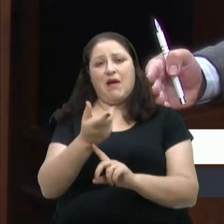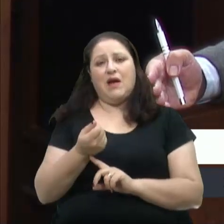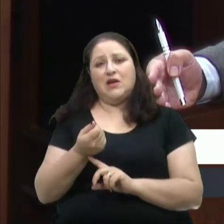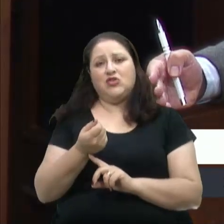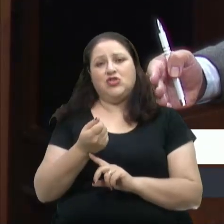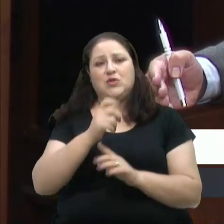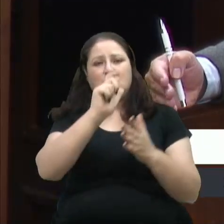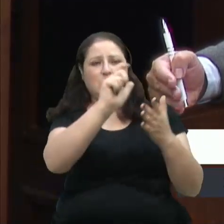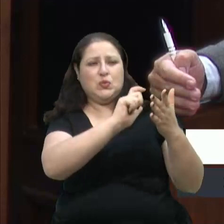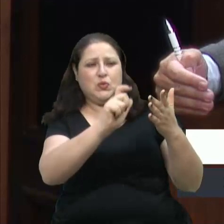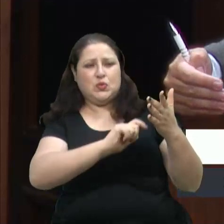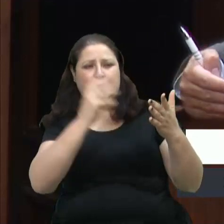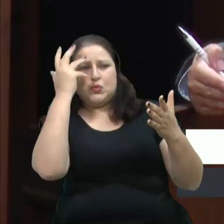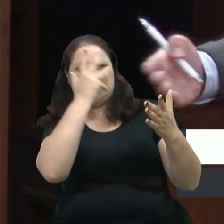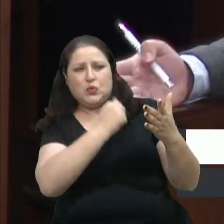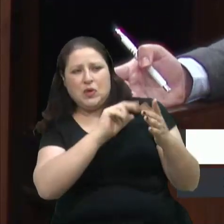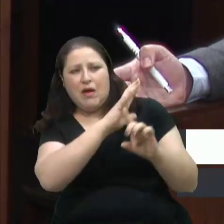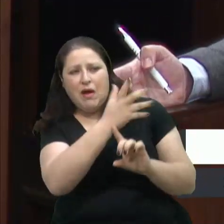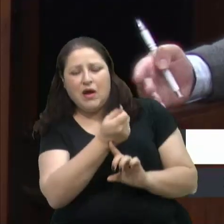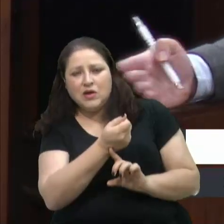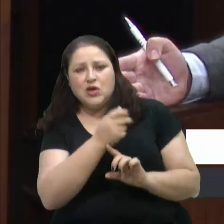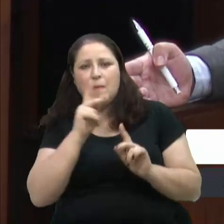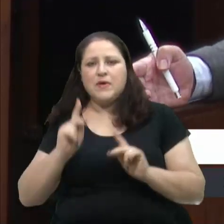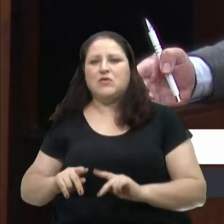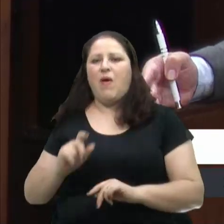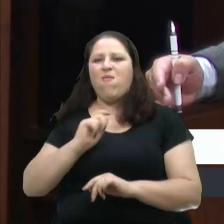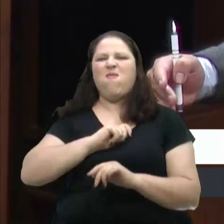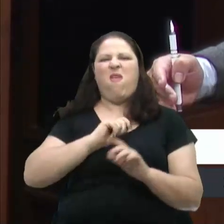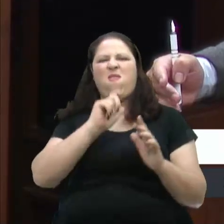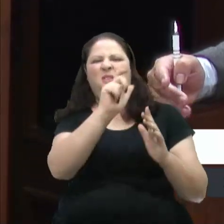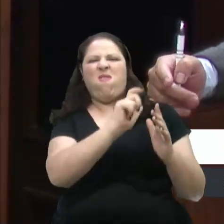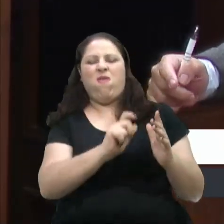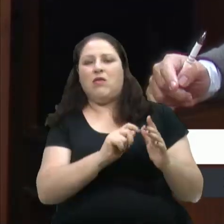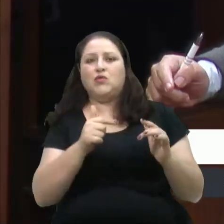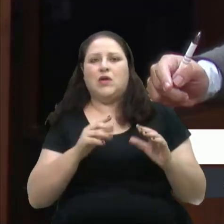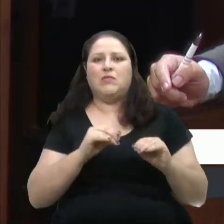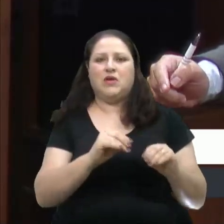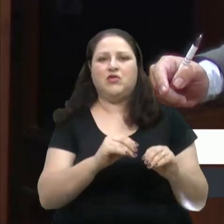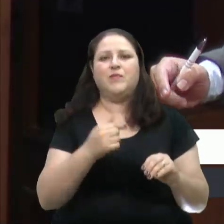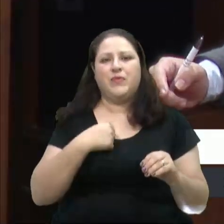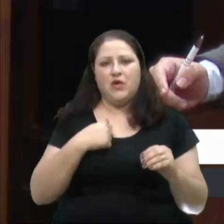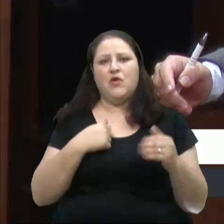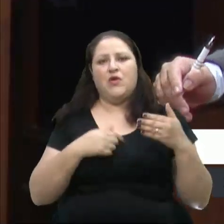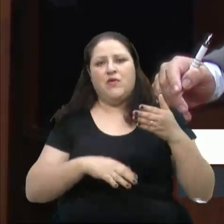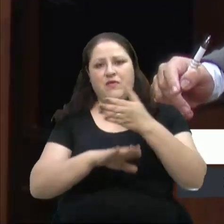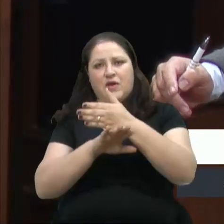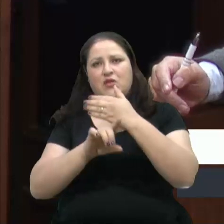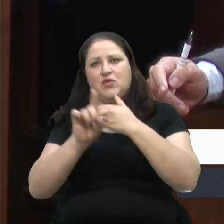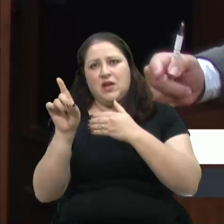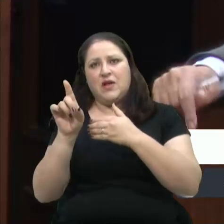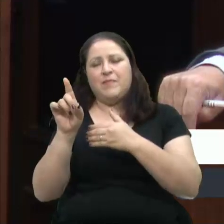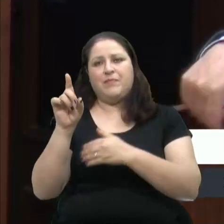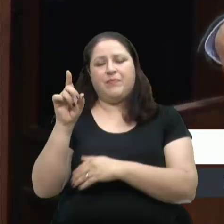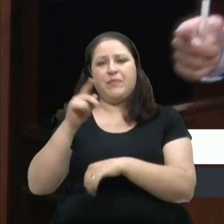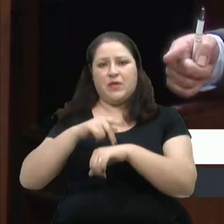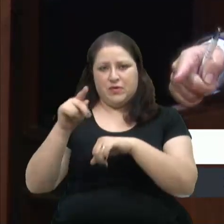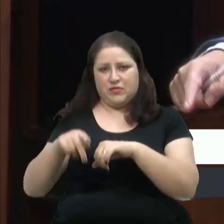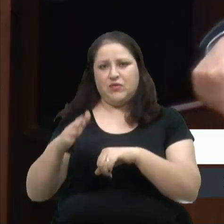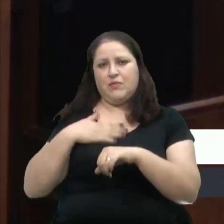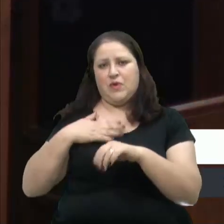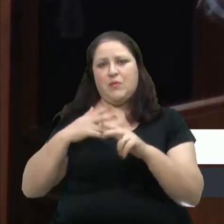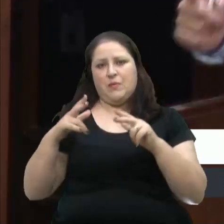não se mete então é fazer um evento ali eu olha eu estou indo para Passo Fundo em breve no meu carro